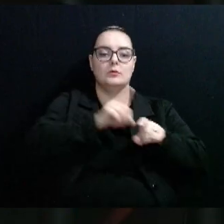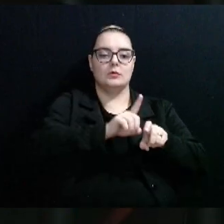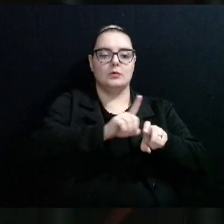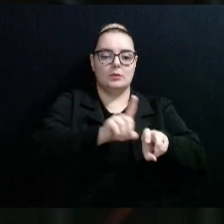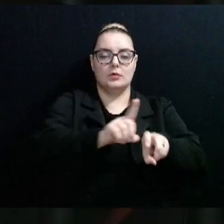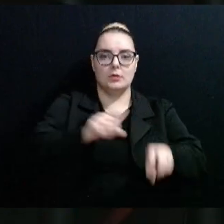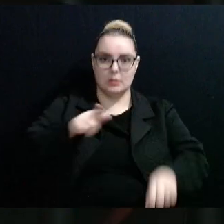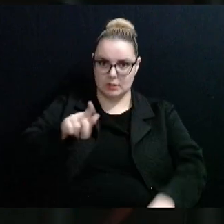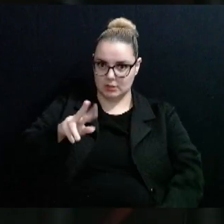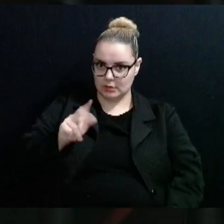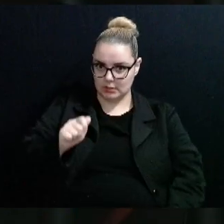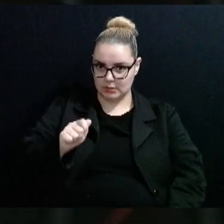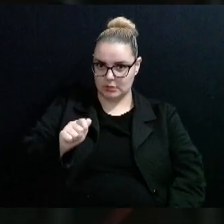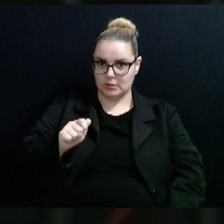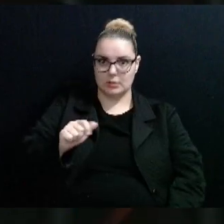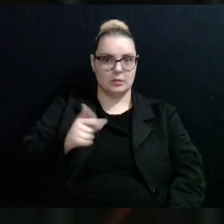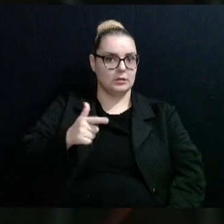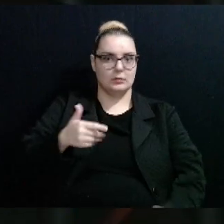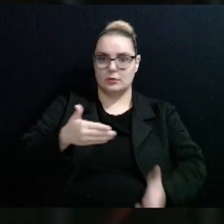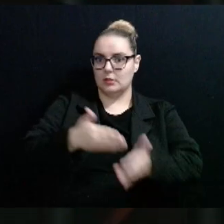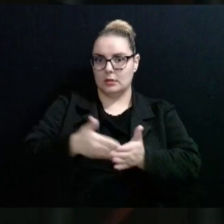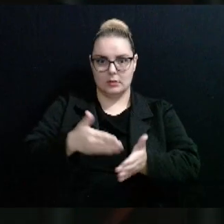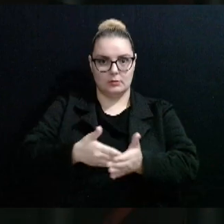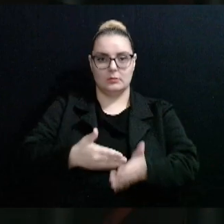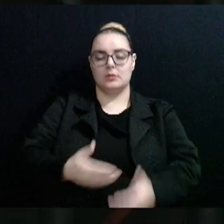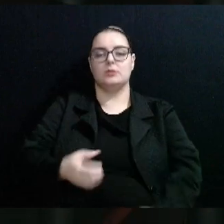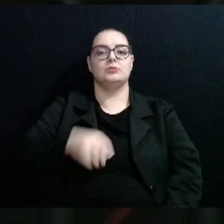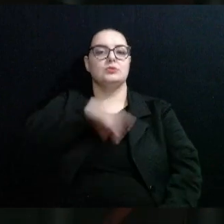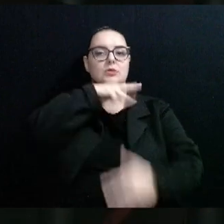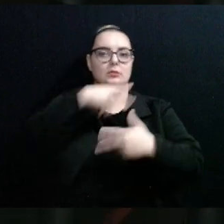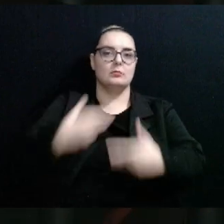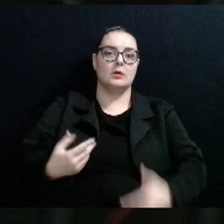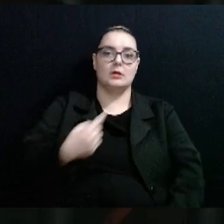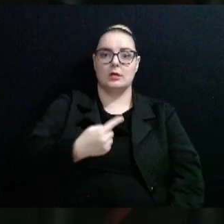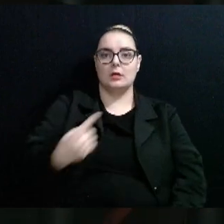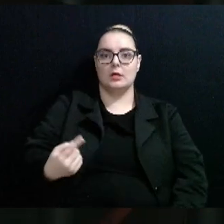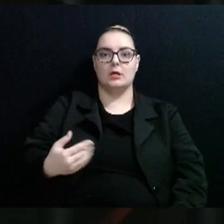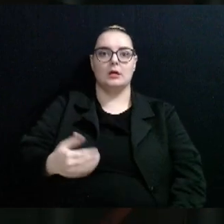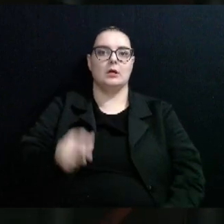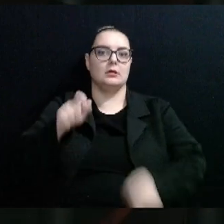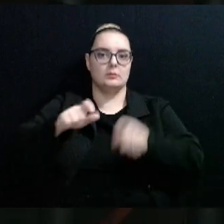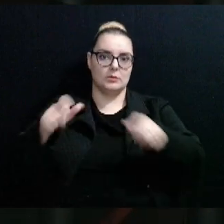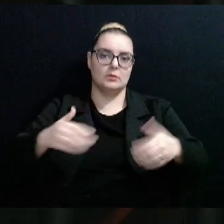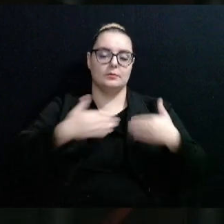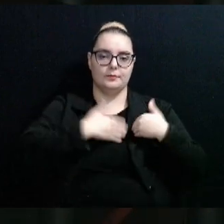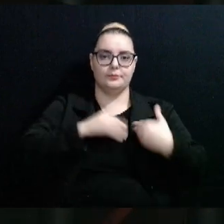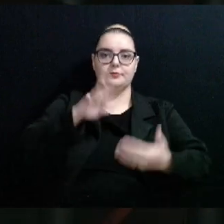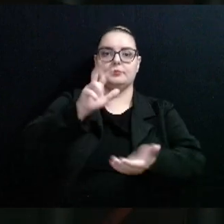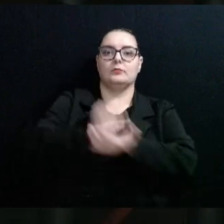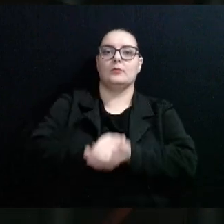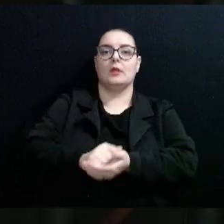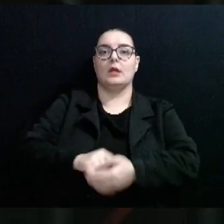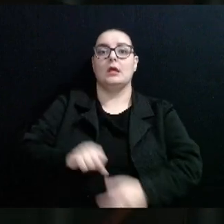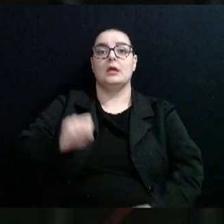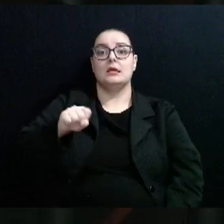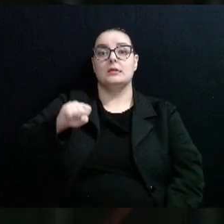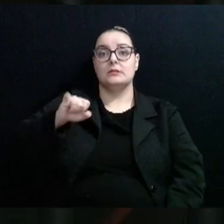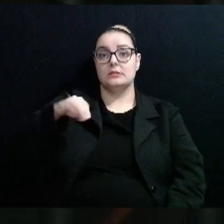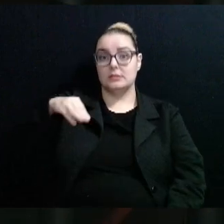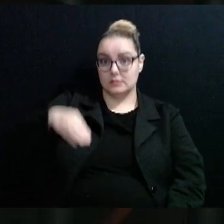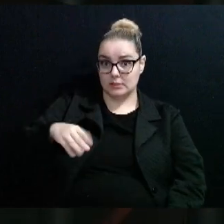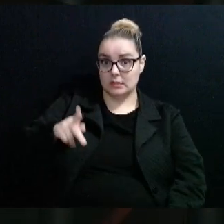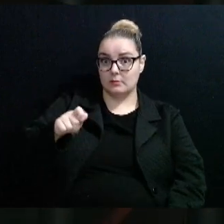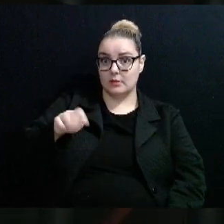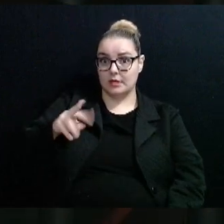há limite de animais por tutor. Então, para garantir a vaga, é necessário fazer o cadastro no Simpatinhas. É uma plataforma do Ministério do